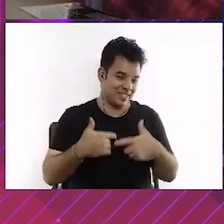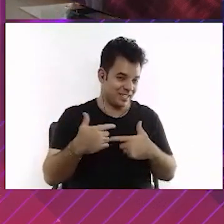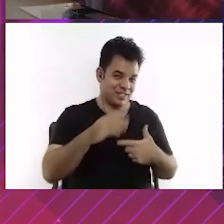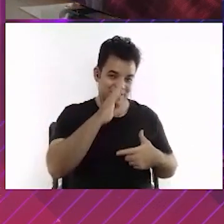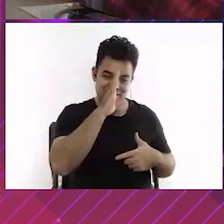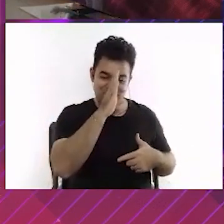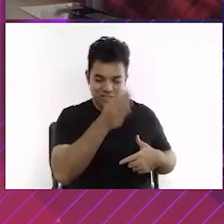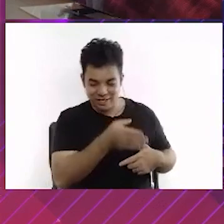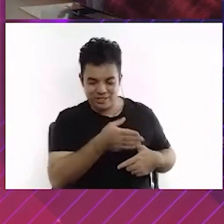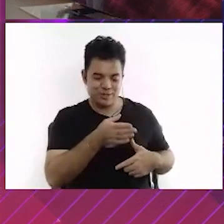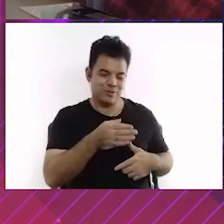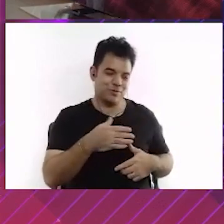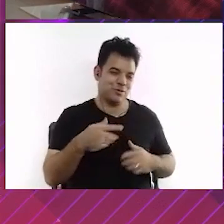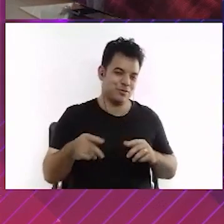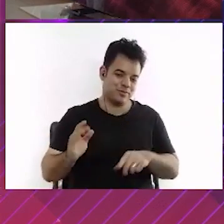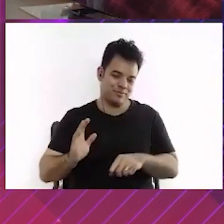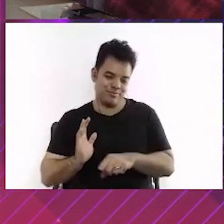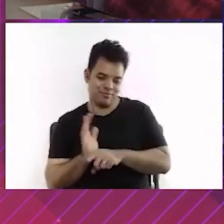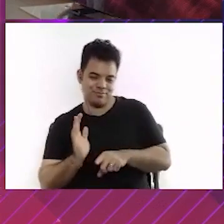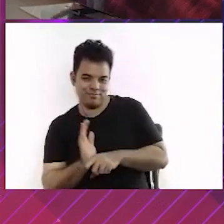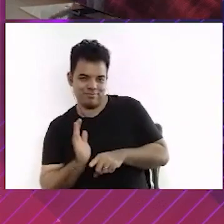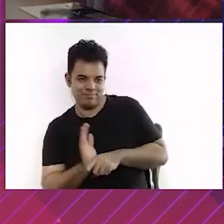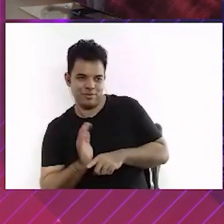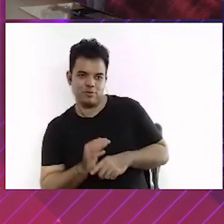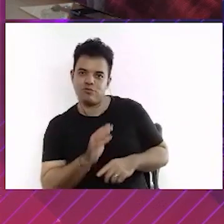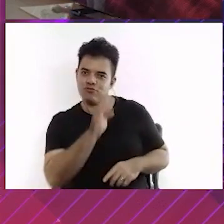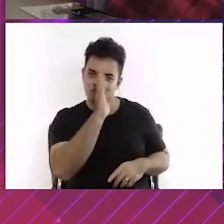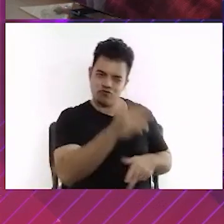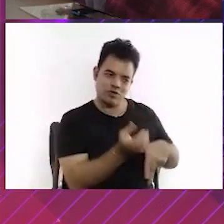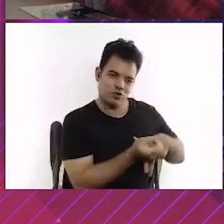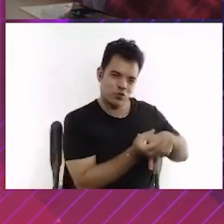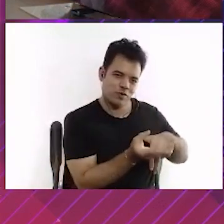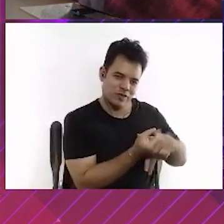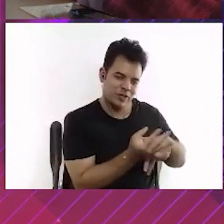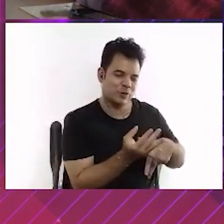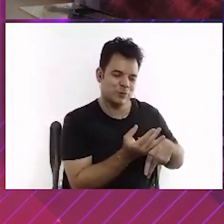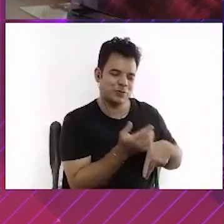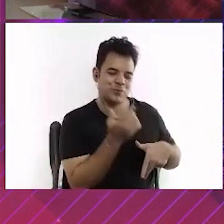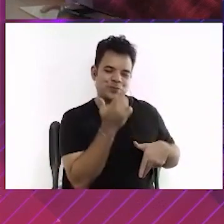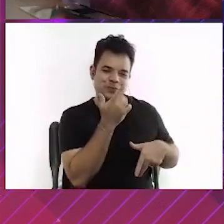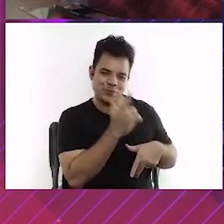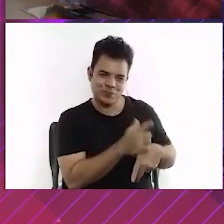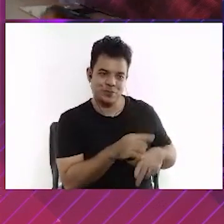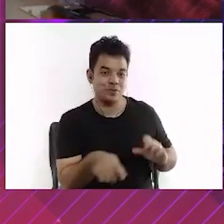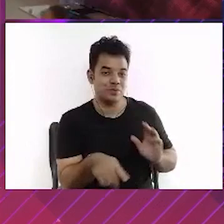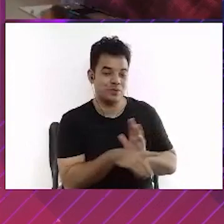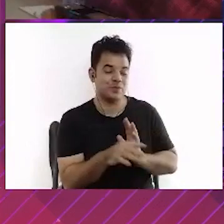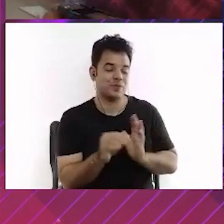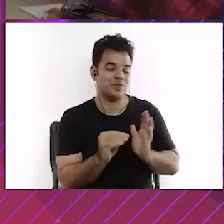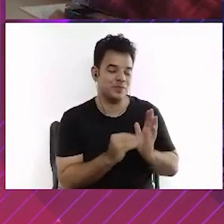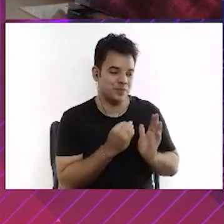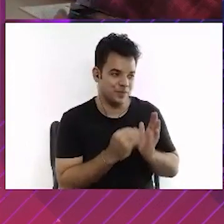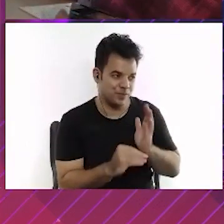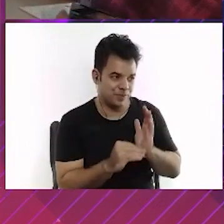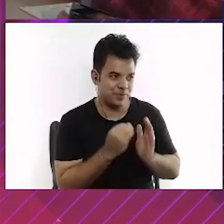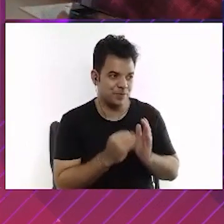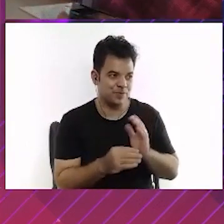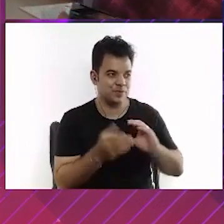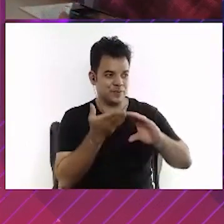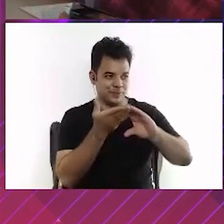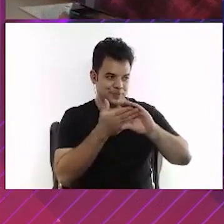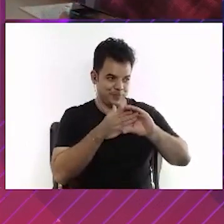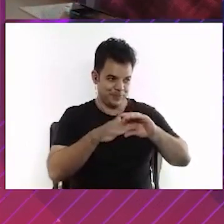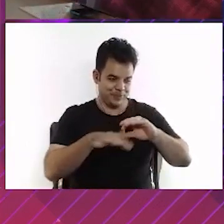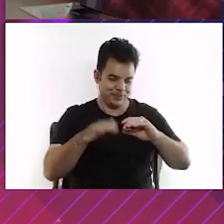indiretamente com essa situação, né? Então, utilizamos o Design Thinking Canvas, que é justamente